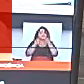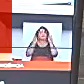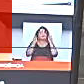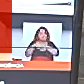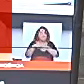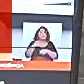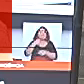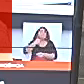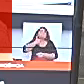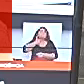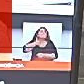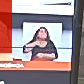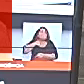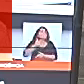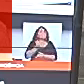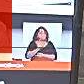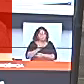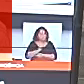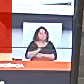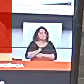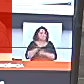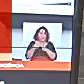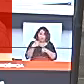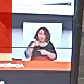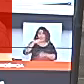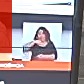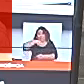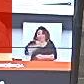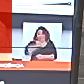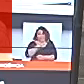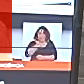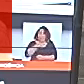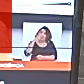falta, justamente por ser uma pessoa também com deficiência,